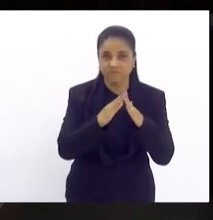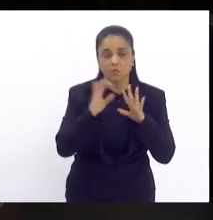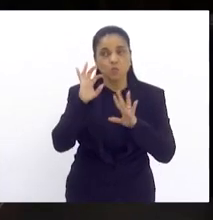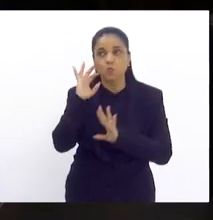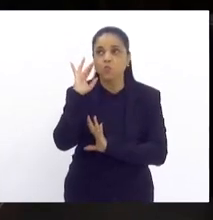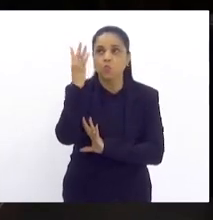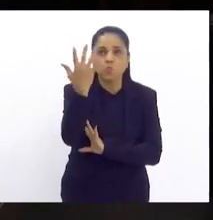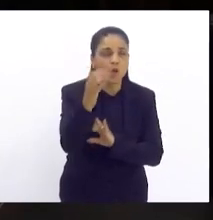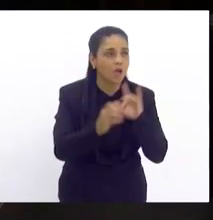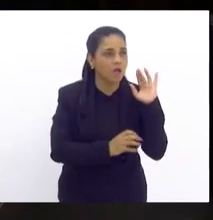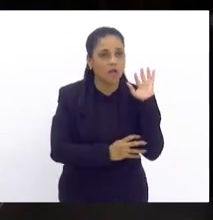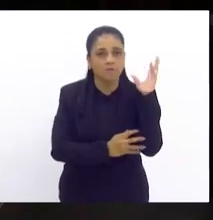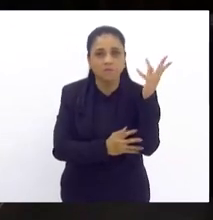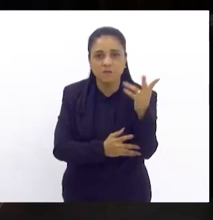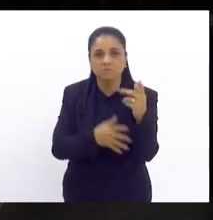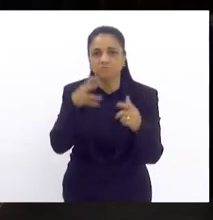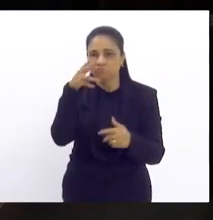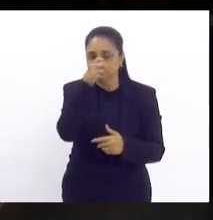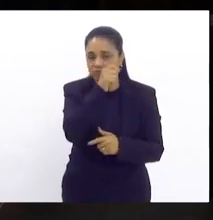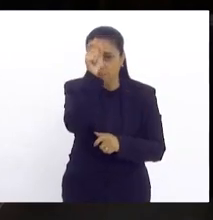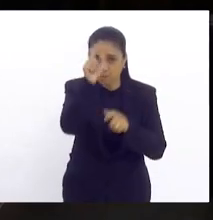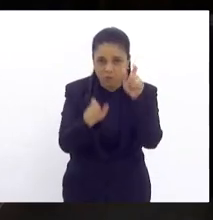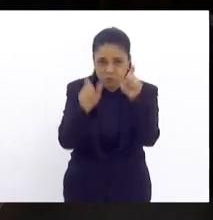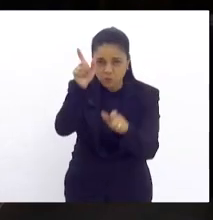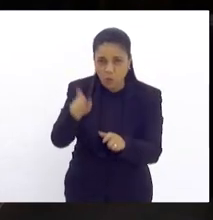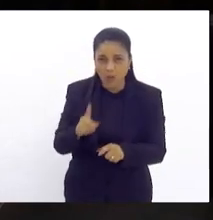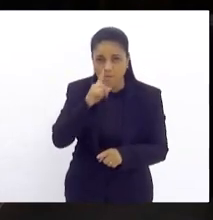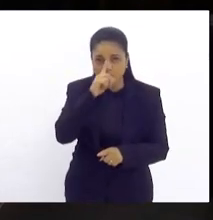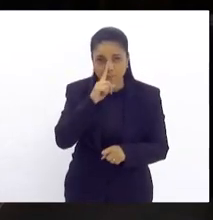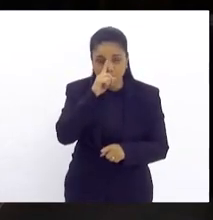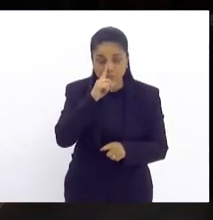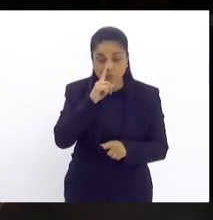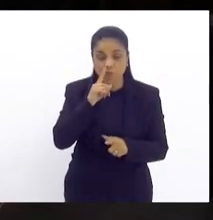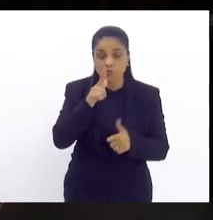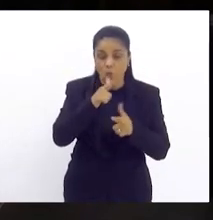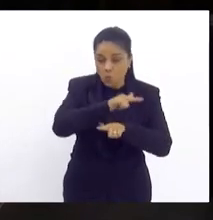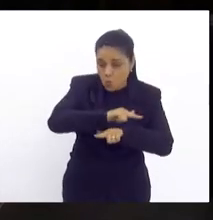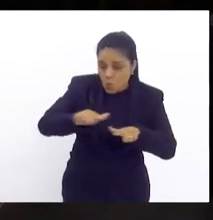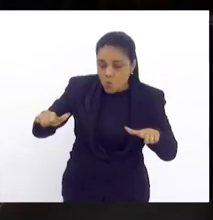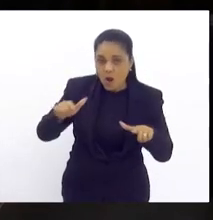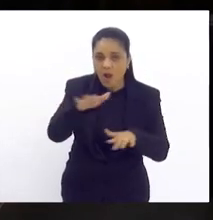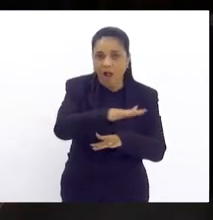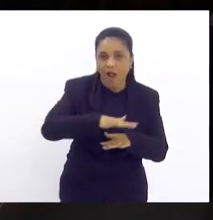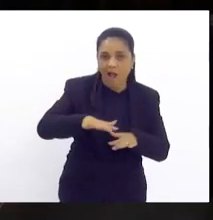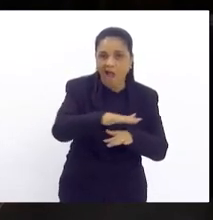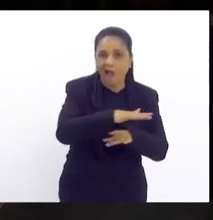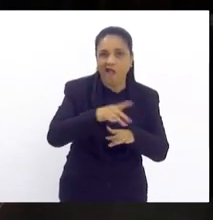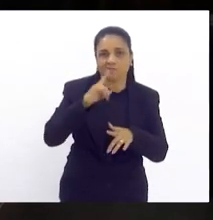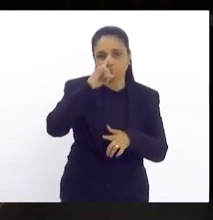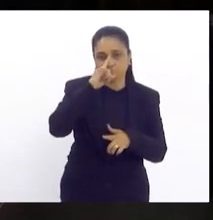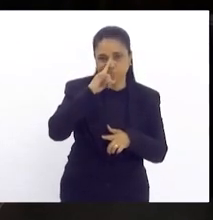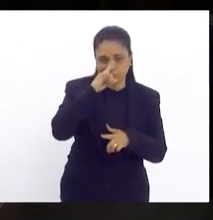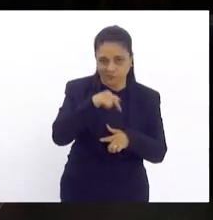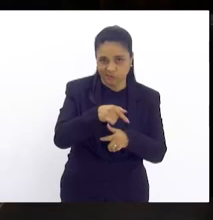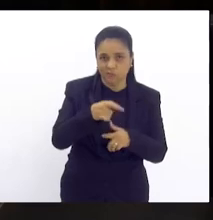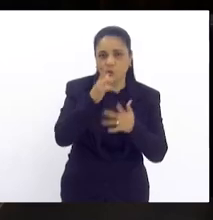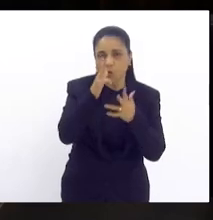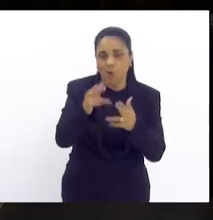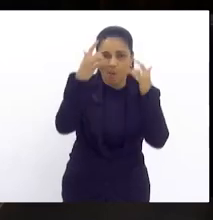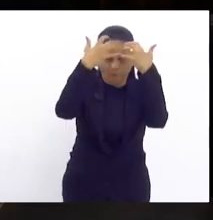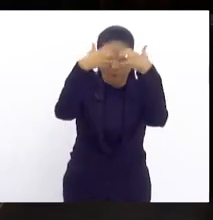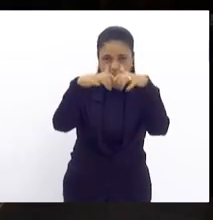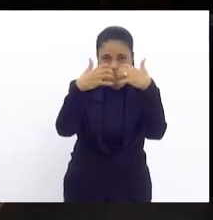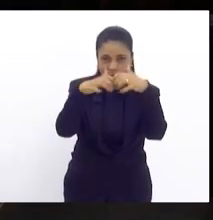incluir o resgate de pessoas em perigo, a evacuação de áreas afetadas, como foi em Petrópolis, o combate